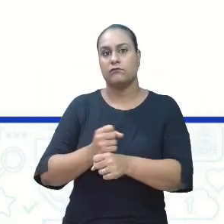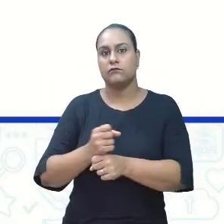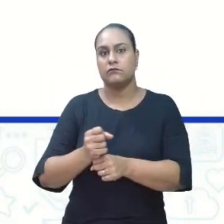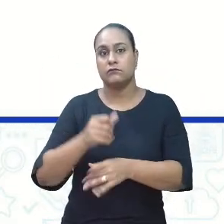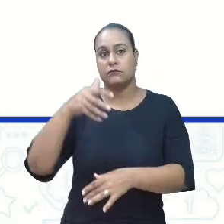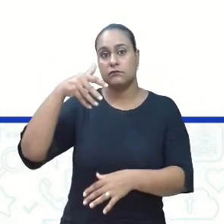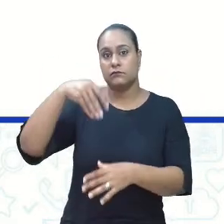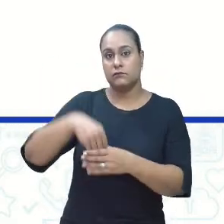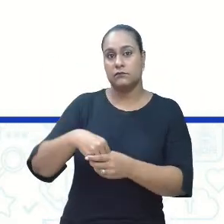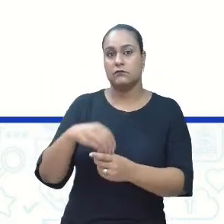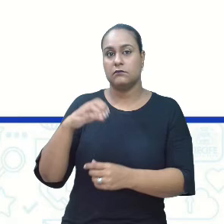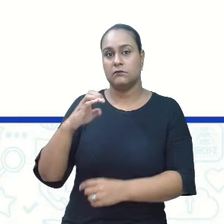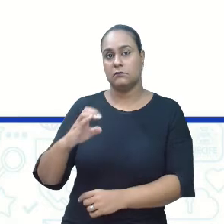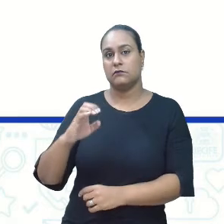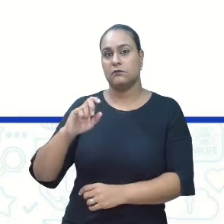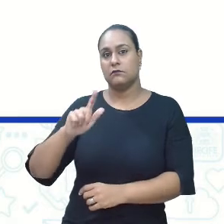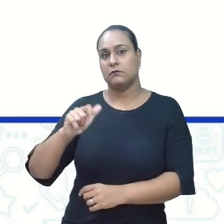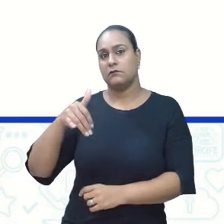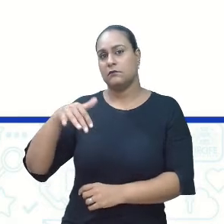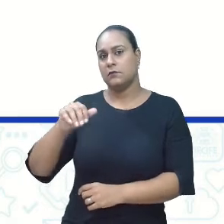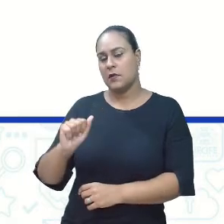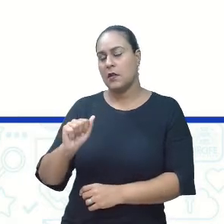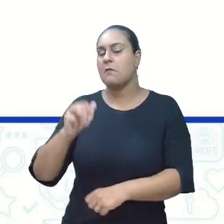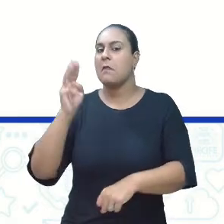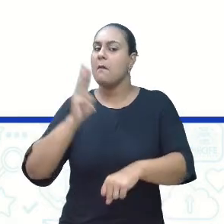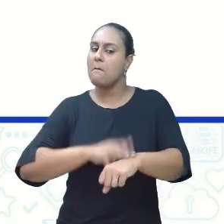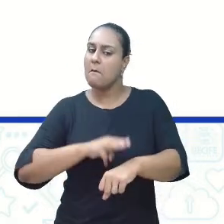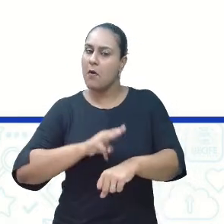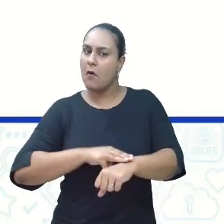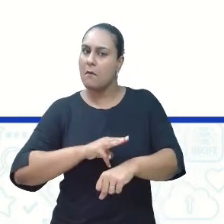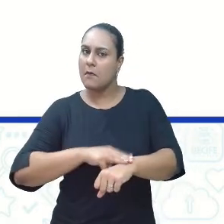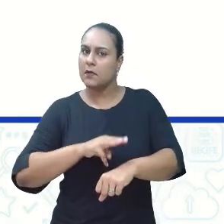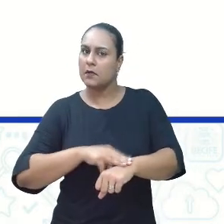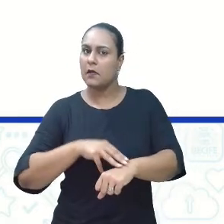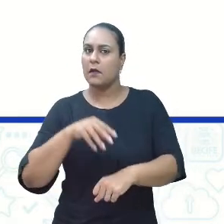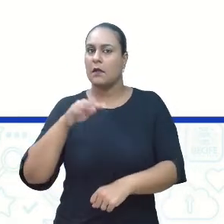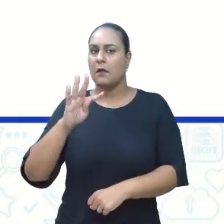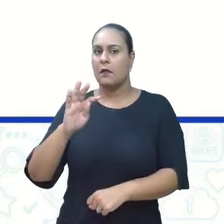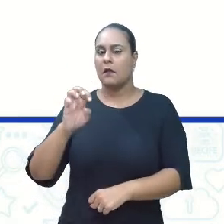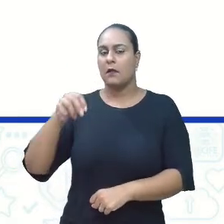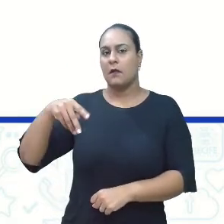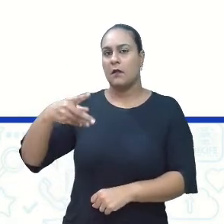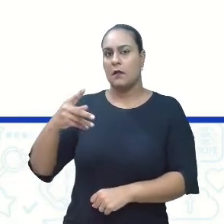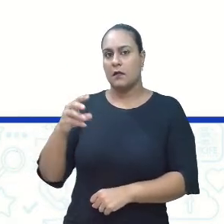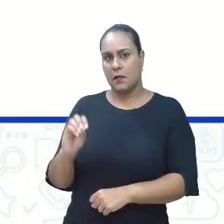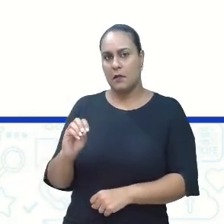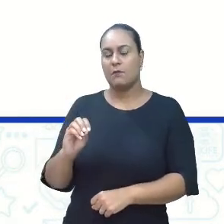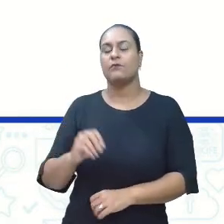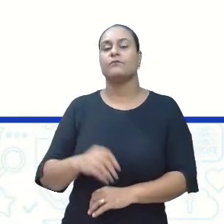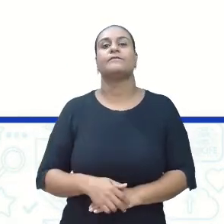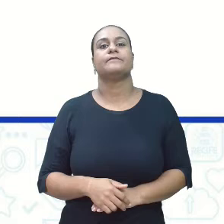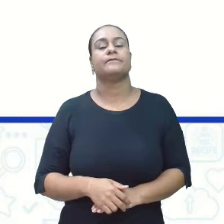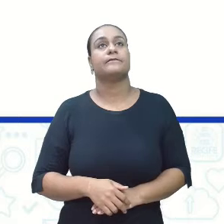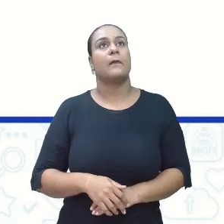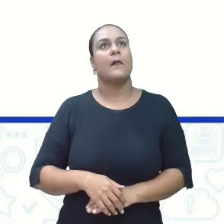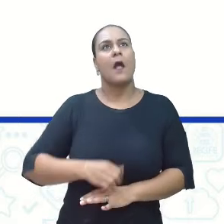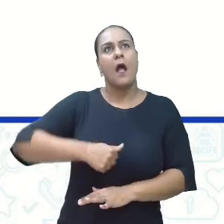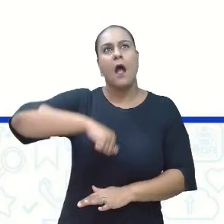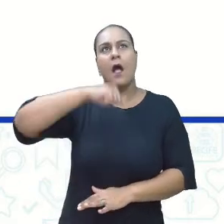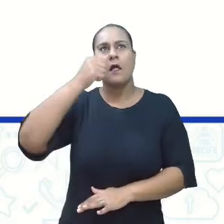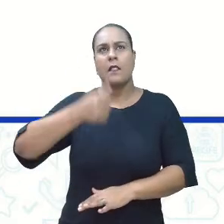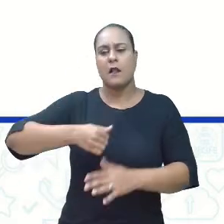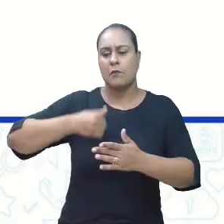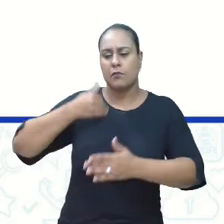lá, estado momentâneo, tempo, choveu hoje, tempo. Análise sucessiva de